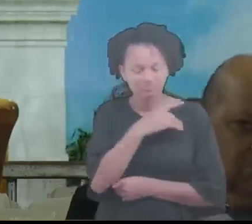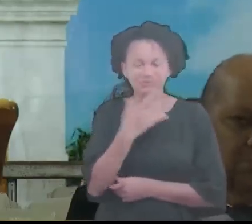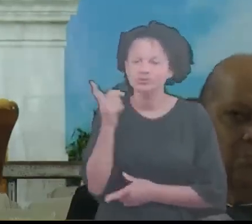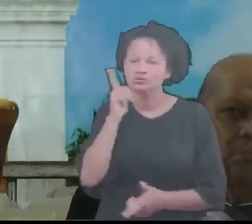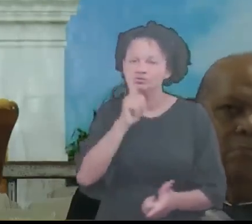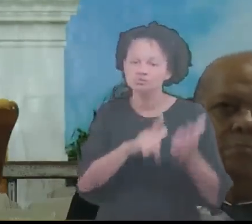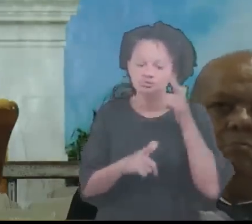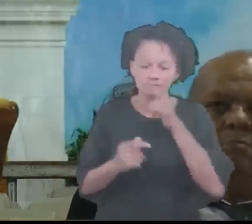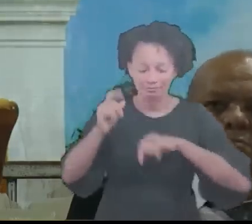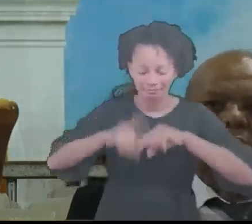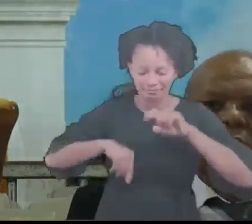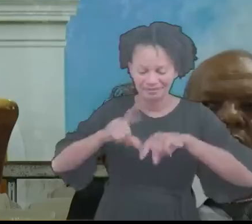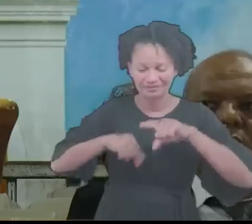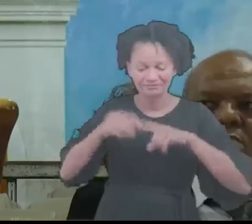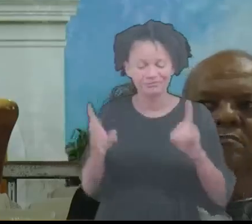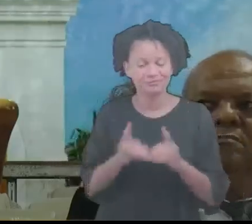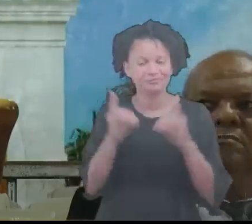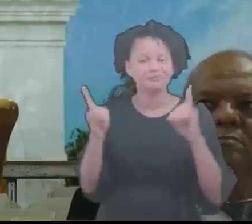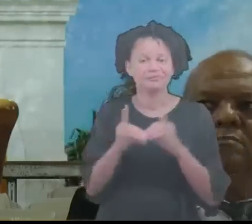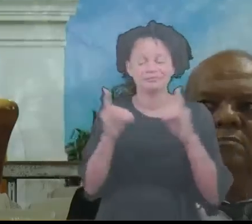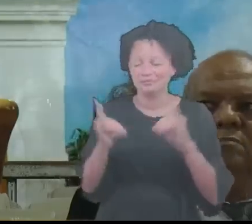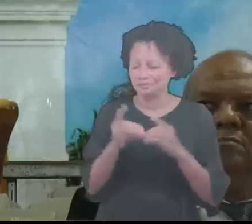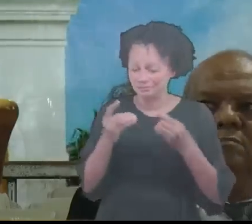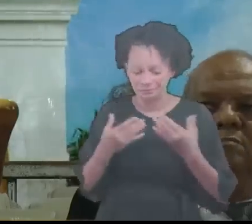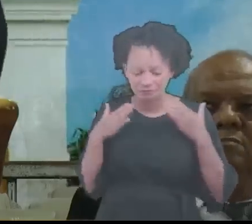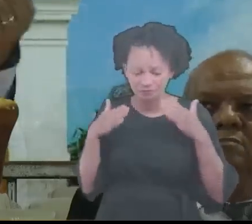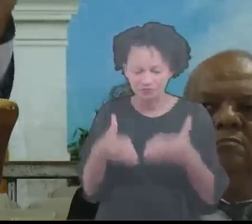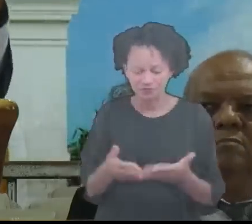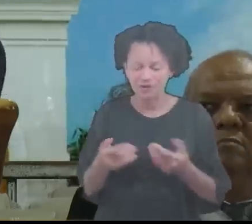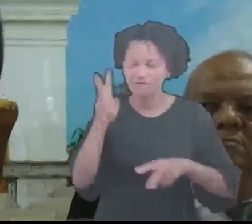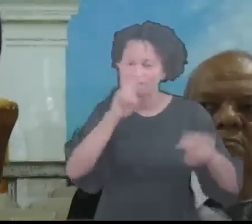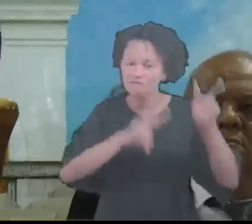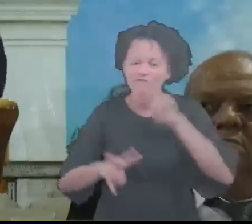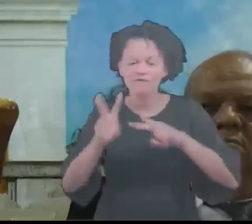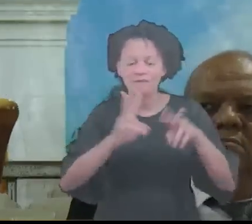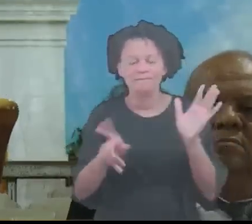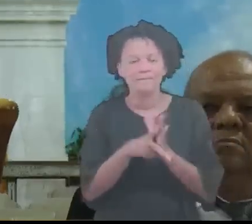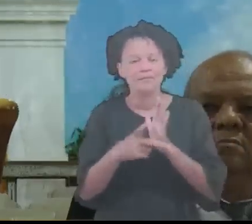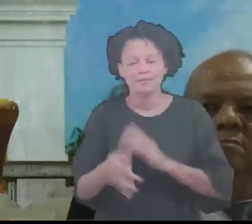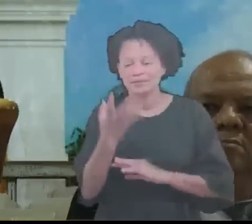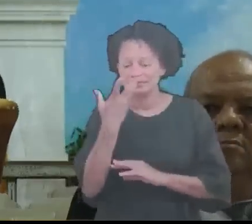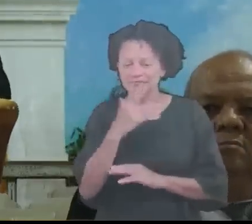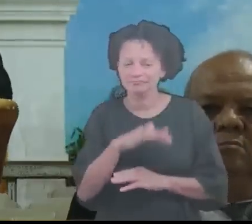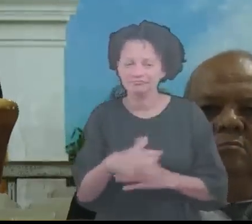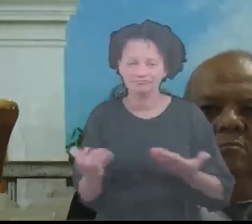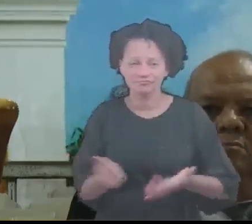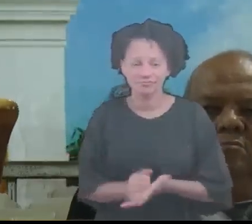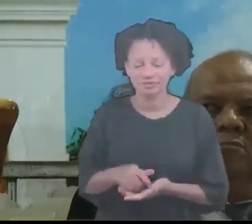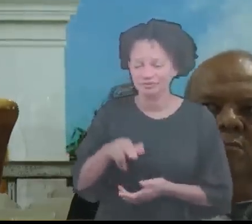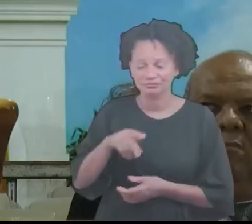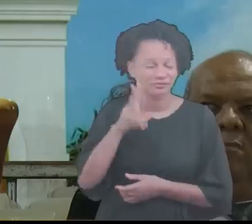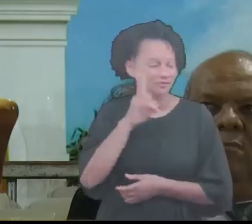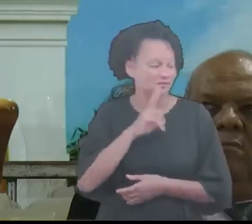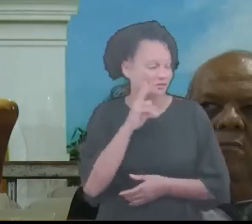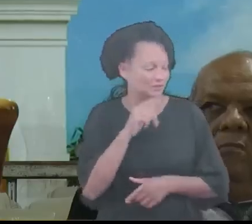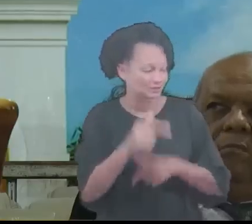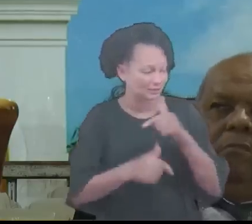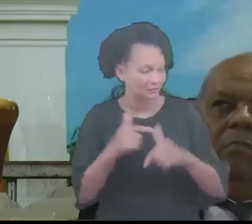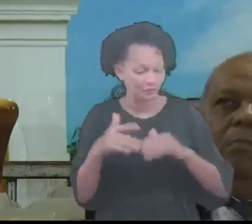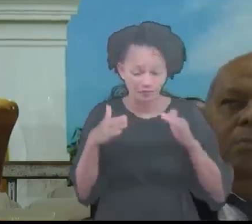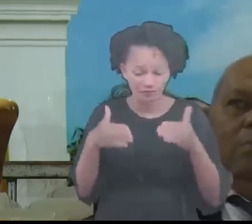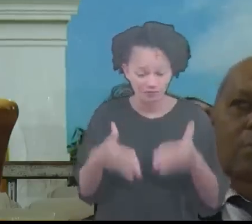conseguir material didático, material visual para as crianças. E a irmã Vaninha sempre trabalhou com